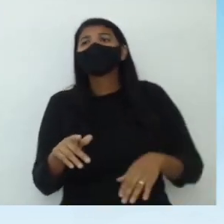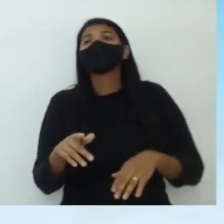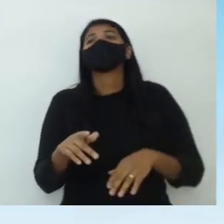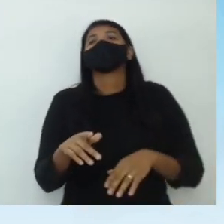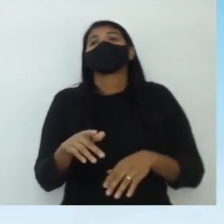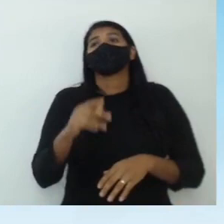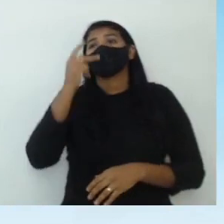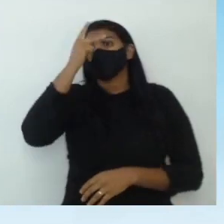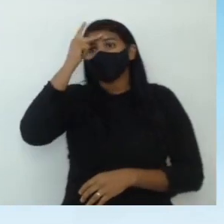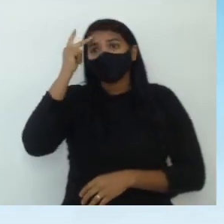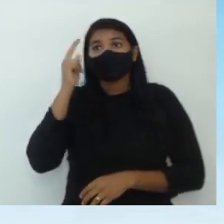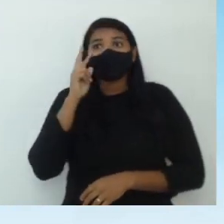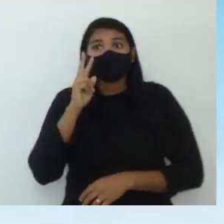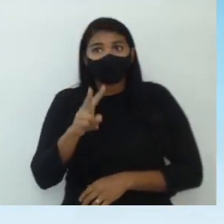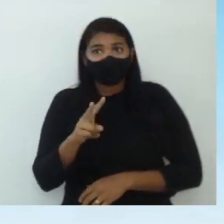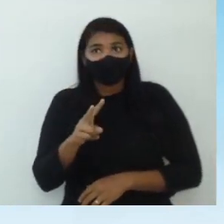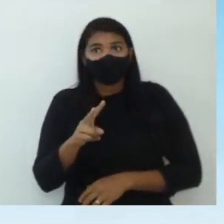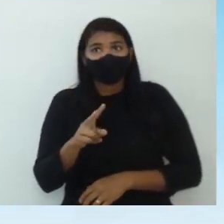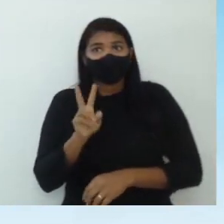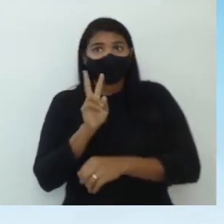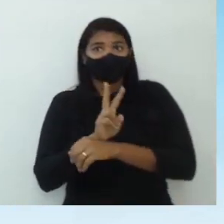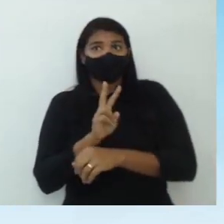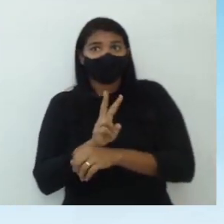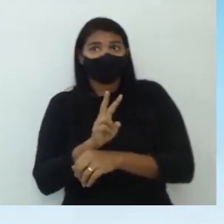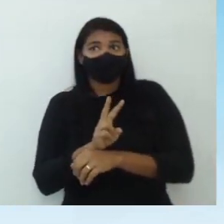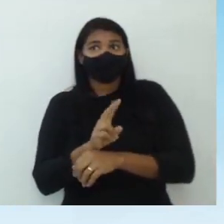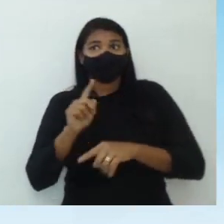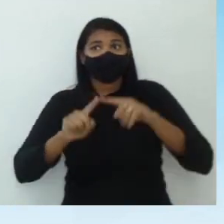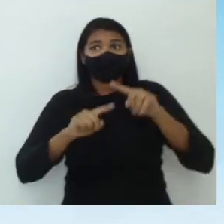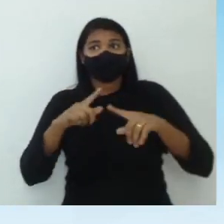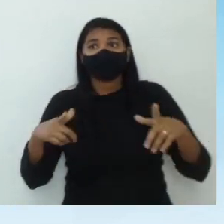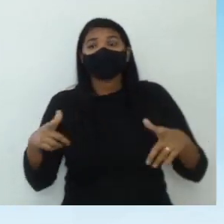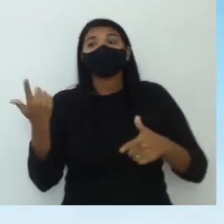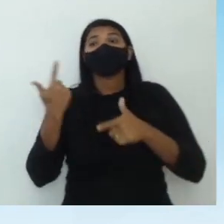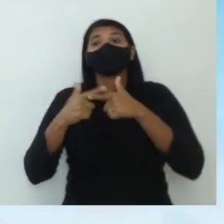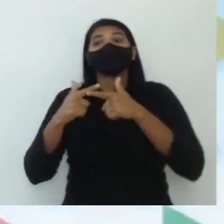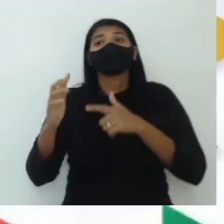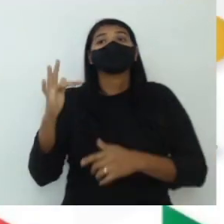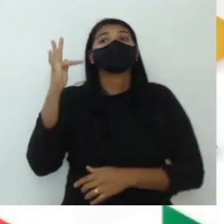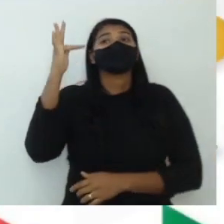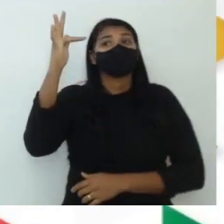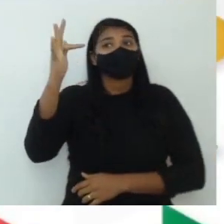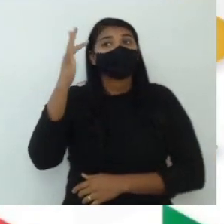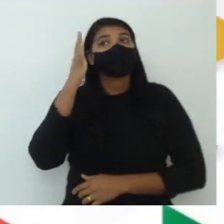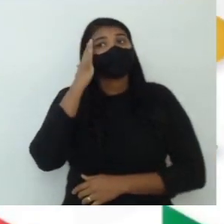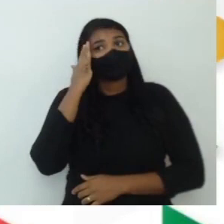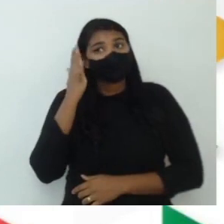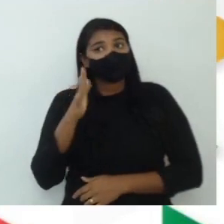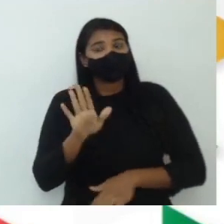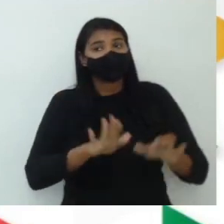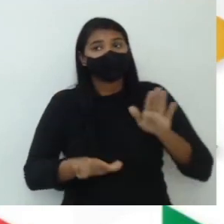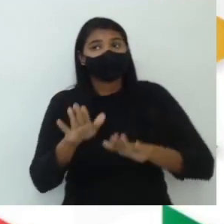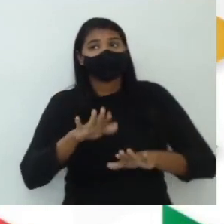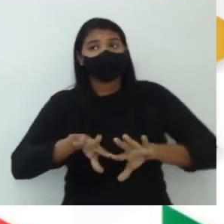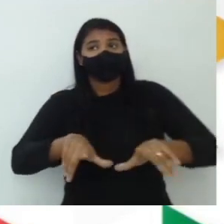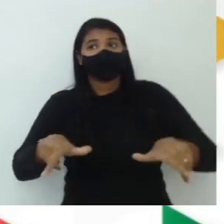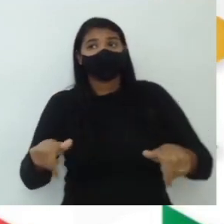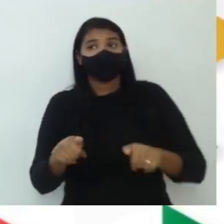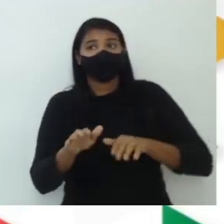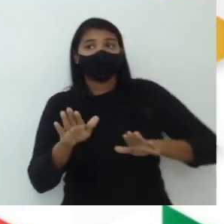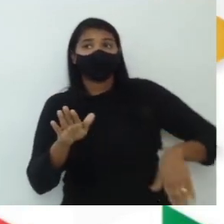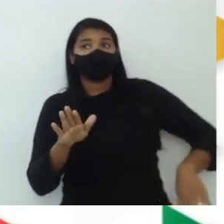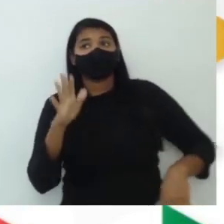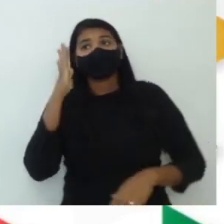viu segurando aqueles materiais, eles vão ter problemas sérios daqui a algum tempo. E nós temos que entender que nós